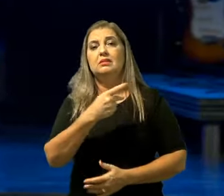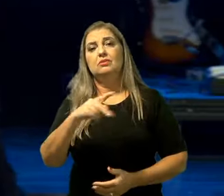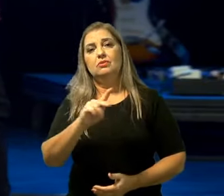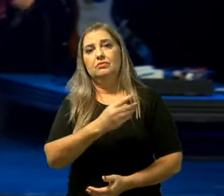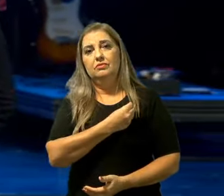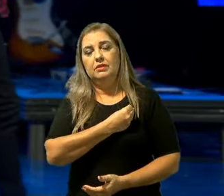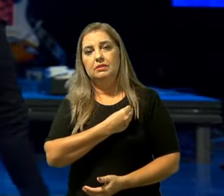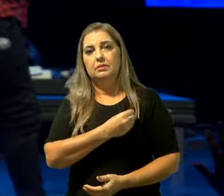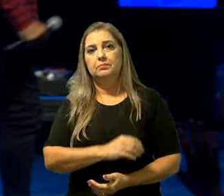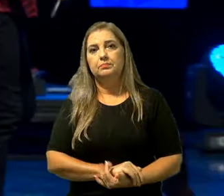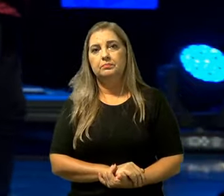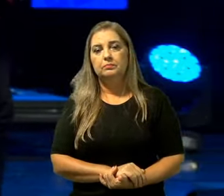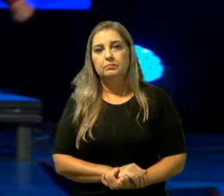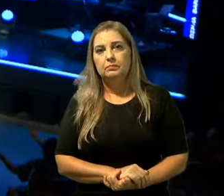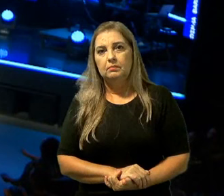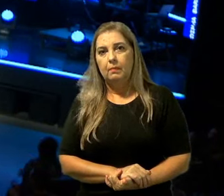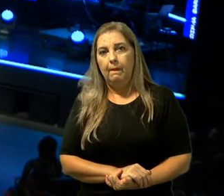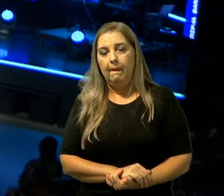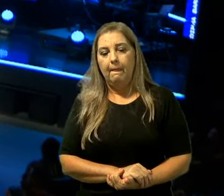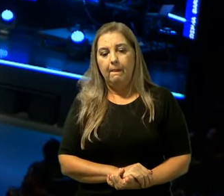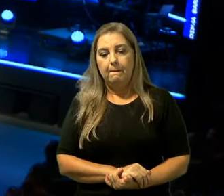acontecer.